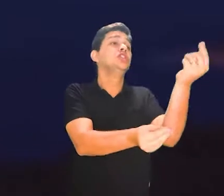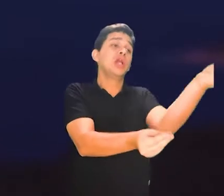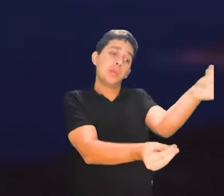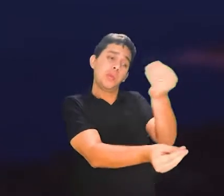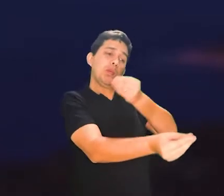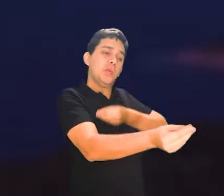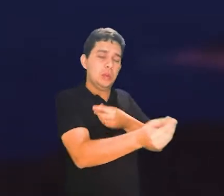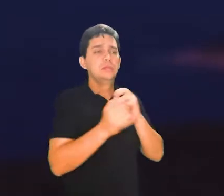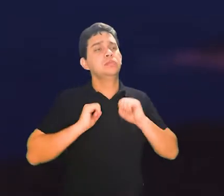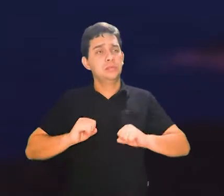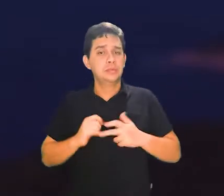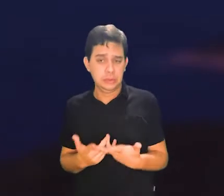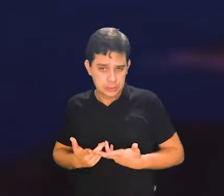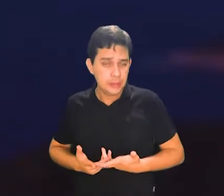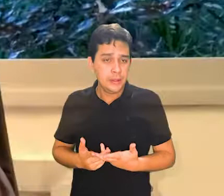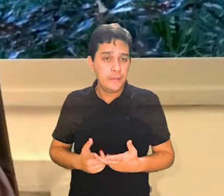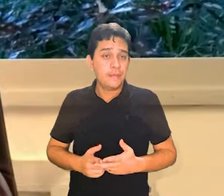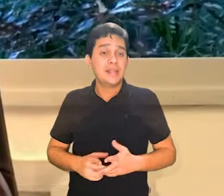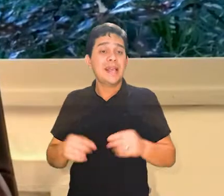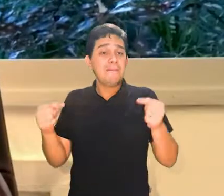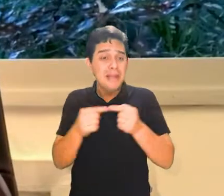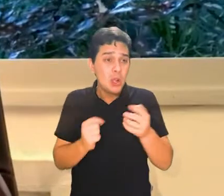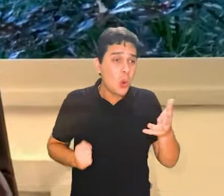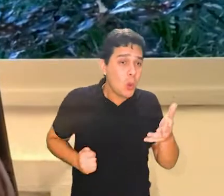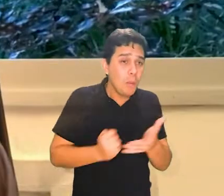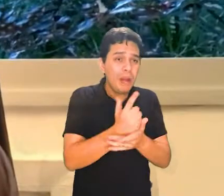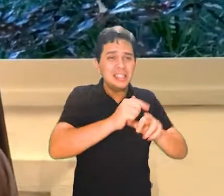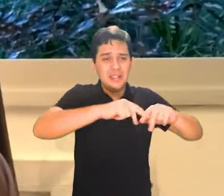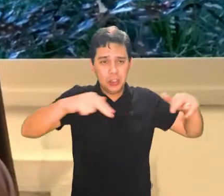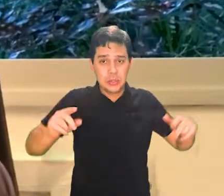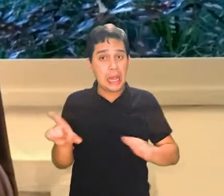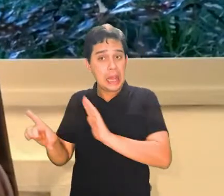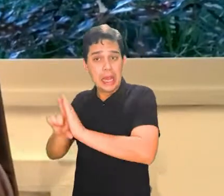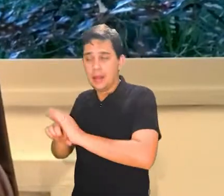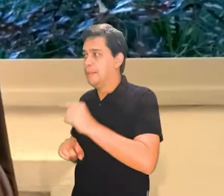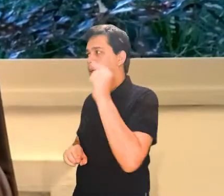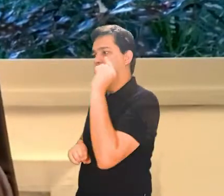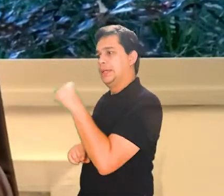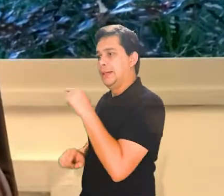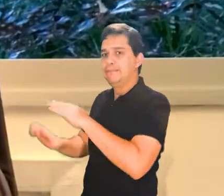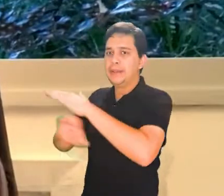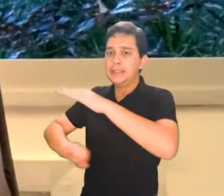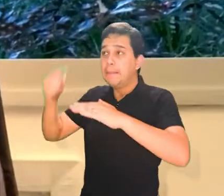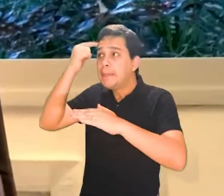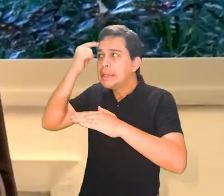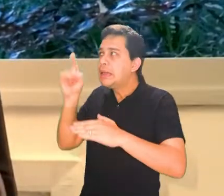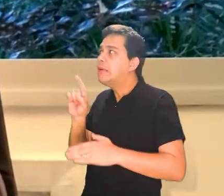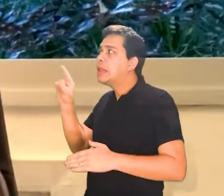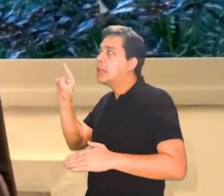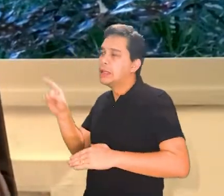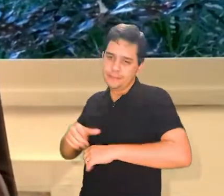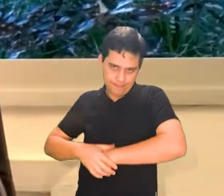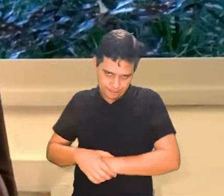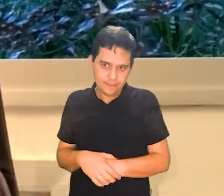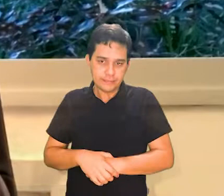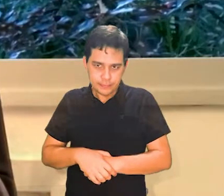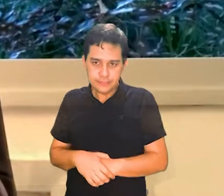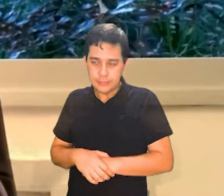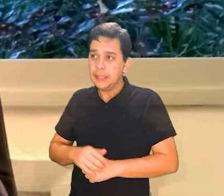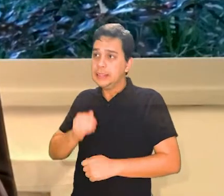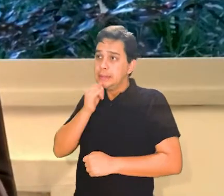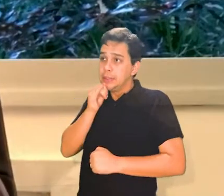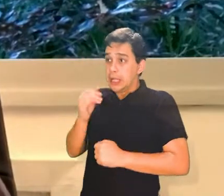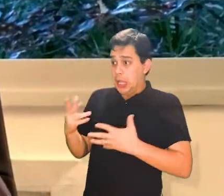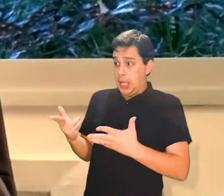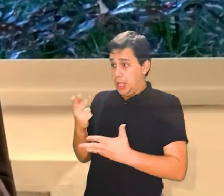teleférico do bondinho. Quer dizer, não tem nada a ver porque é impossível comprar sem testar, quer dizer, nesse